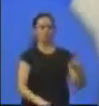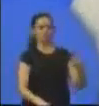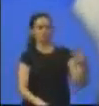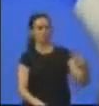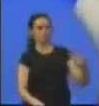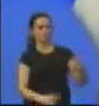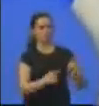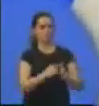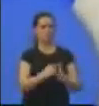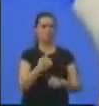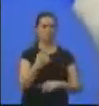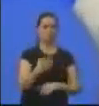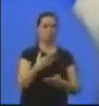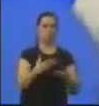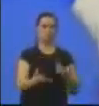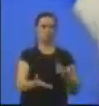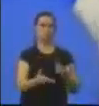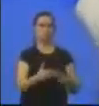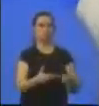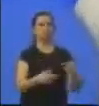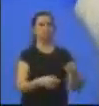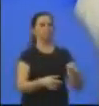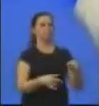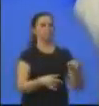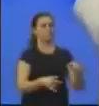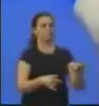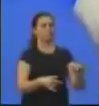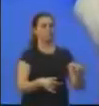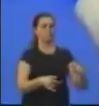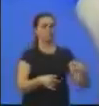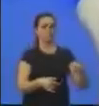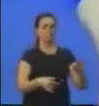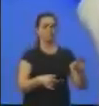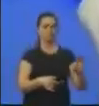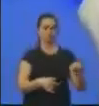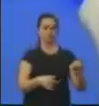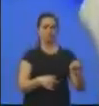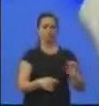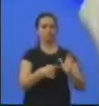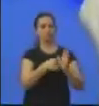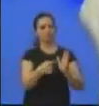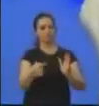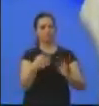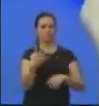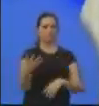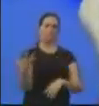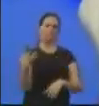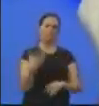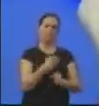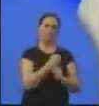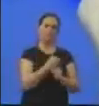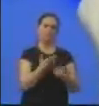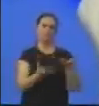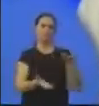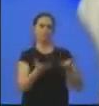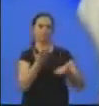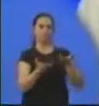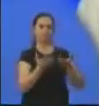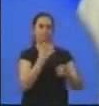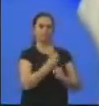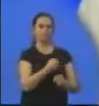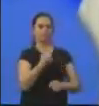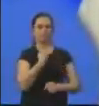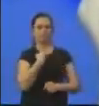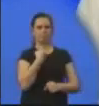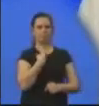tudo bem, isso deu infinito. Infinito menos 4 continua sendo infinito. Aí eu sei dividir infinito por infinito? Infinito por infinito. É número que